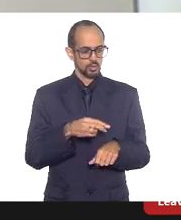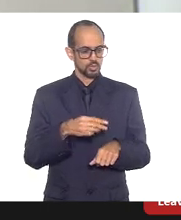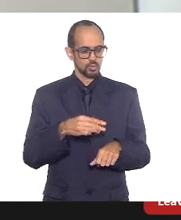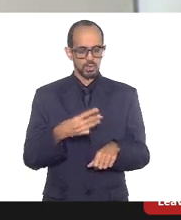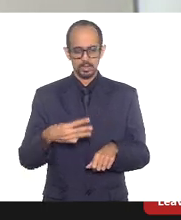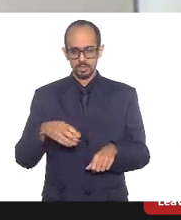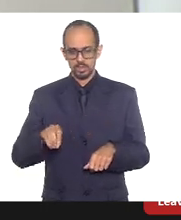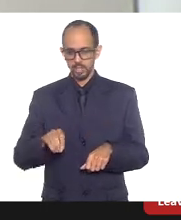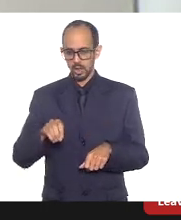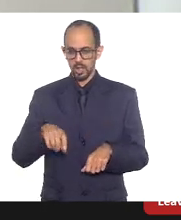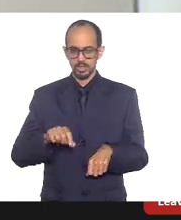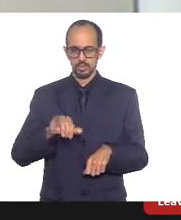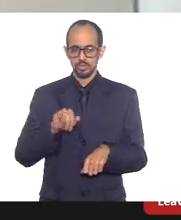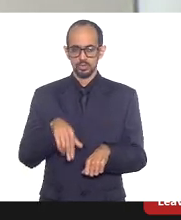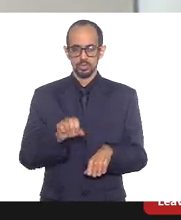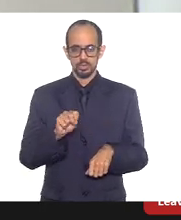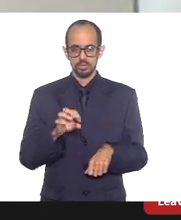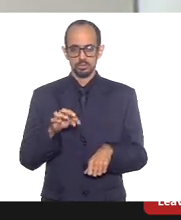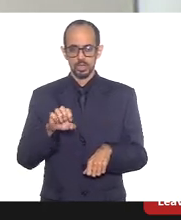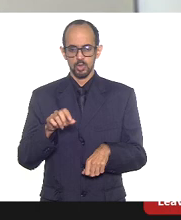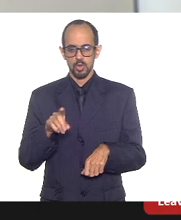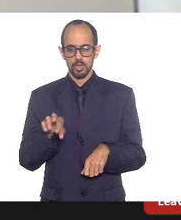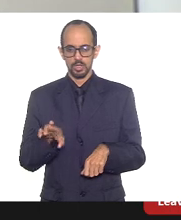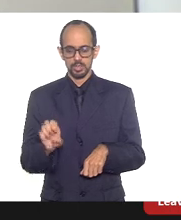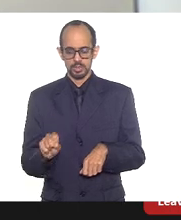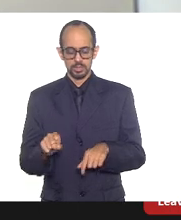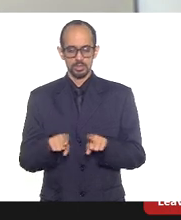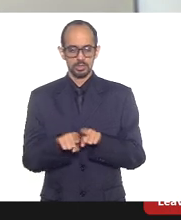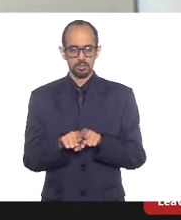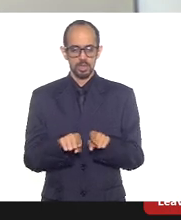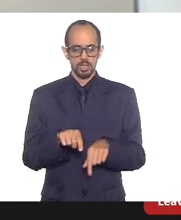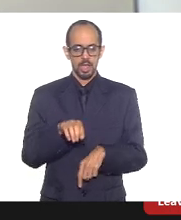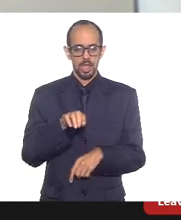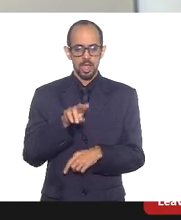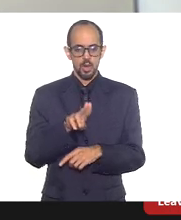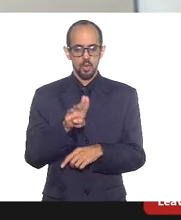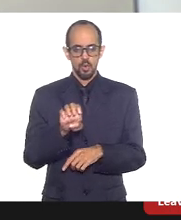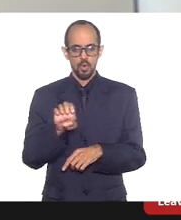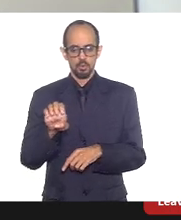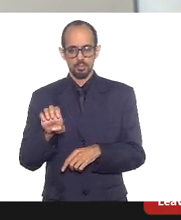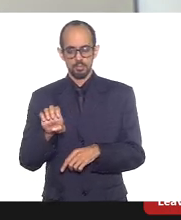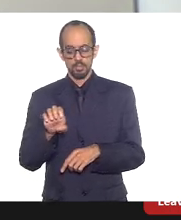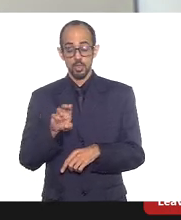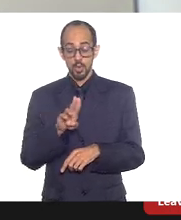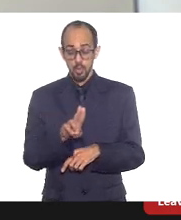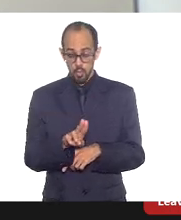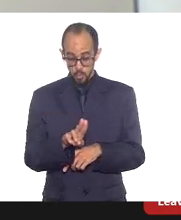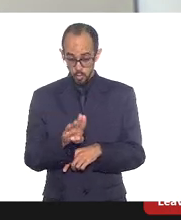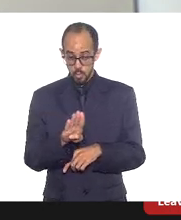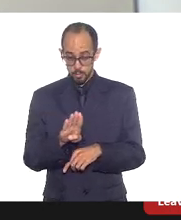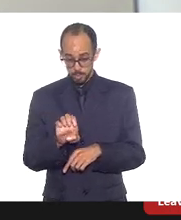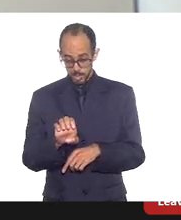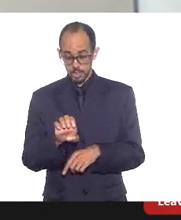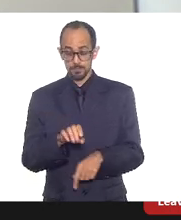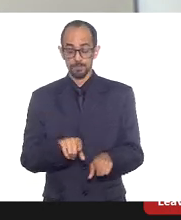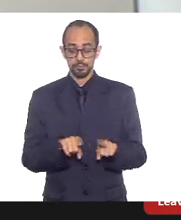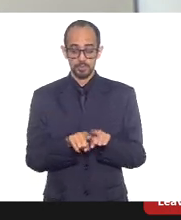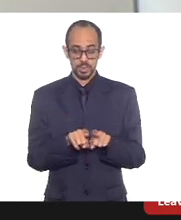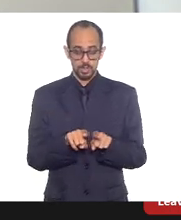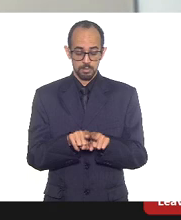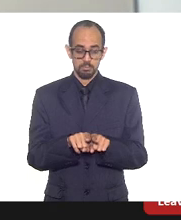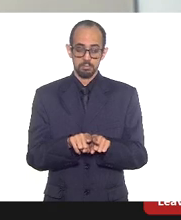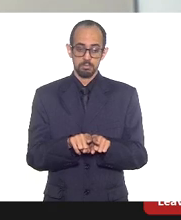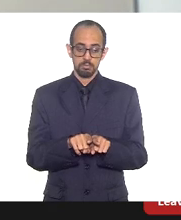inspetores escolares, da UP, né, sempre aqui também presente conosco, e reiteramos o nosso